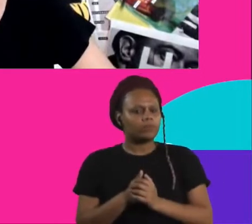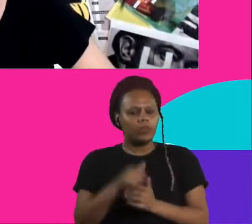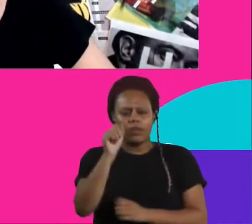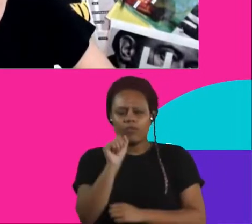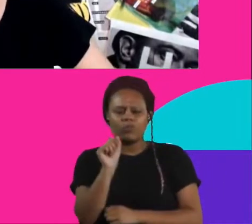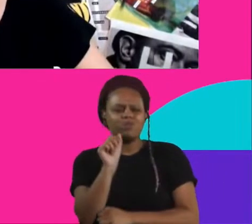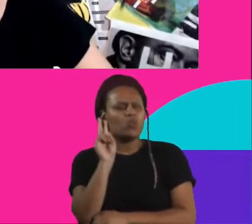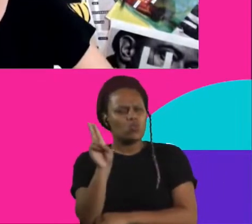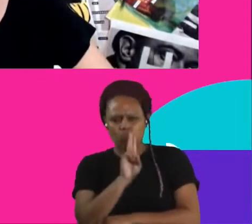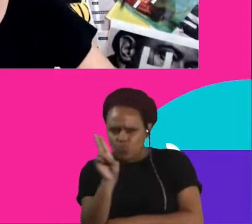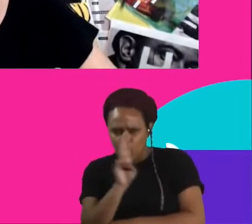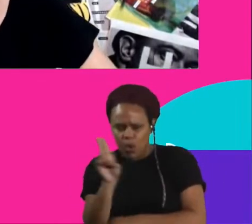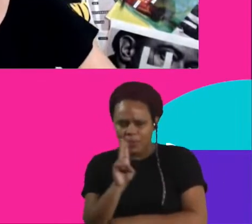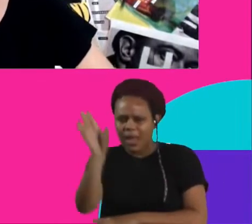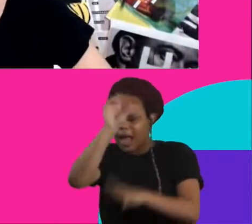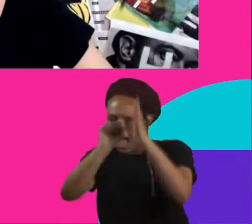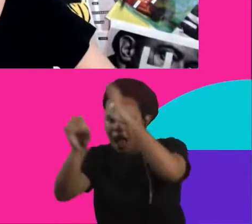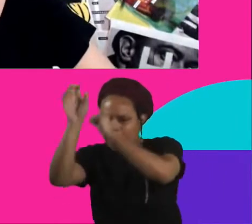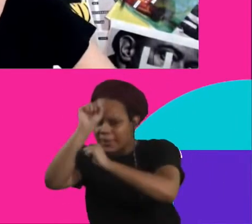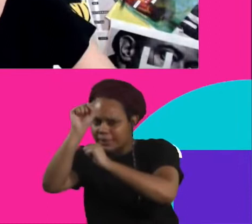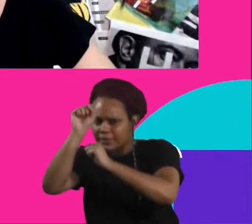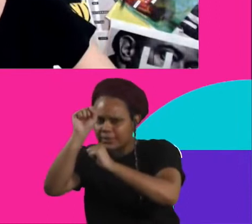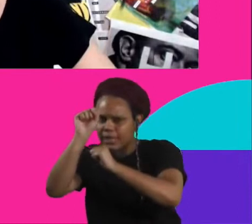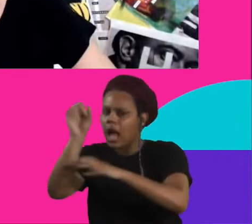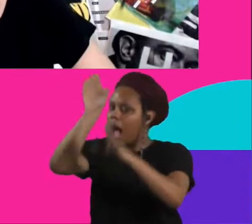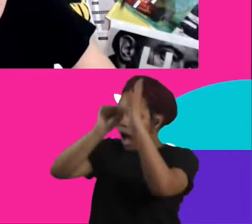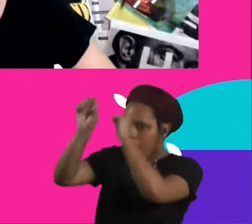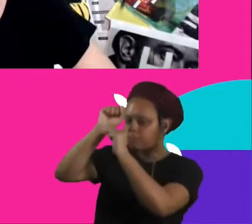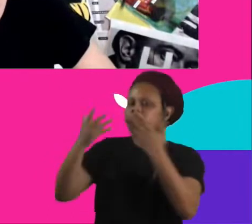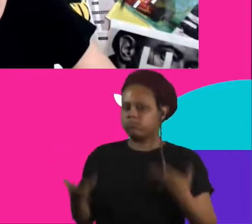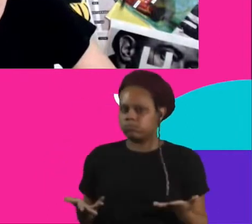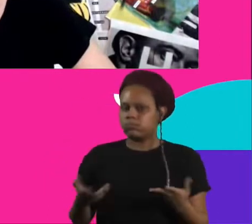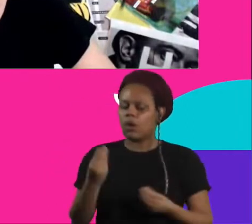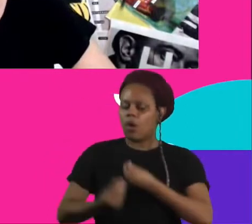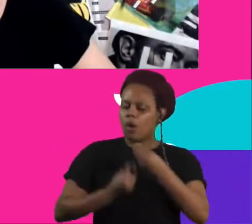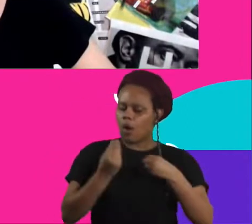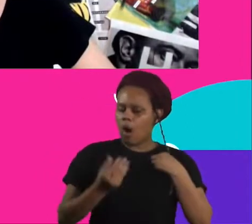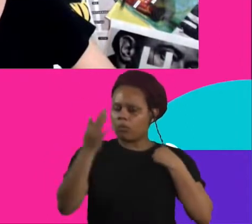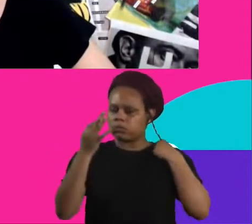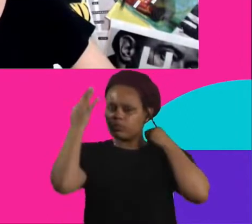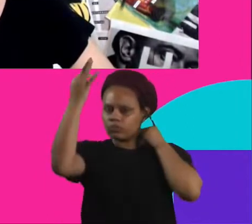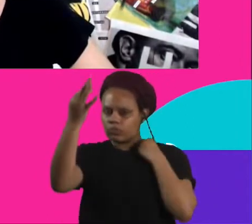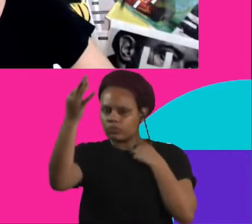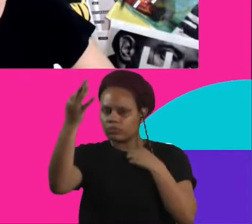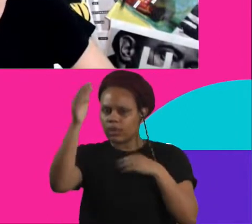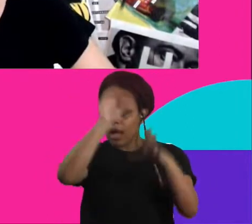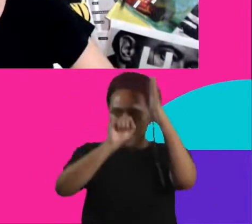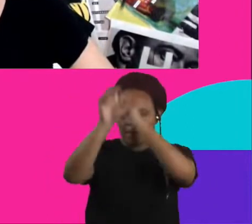aprendedora. Então, quais as competências precisamos aprender para o futuro? Uma inteligência